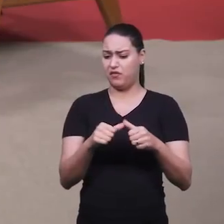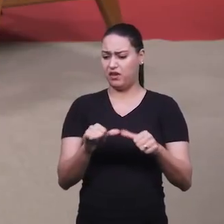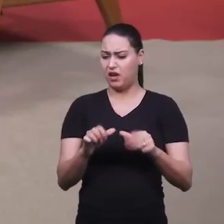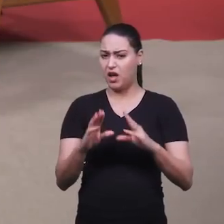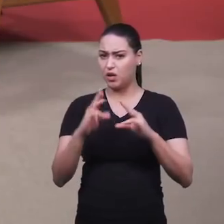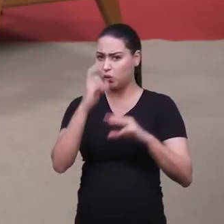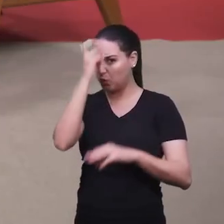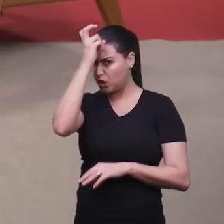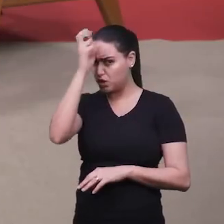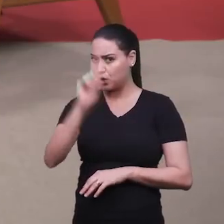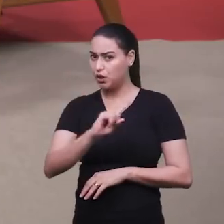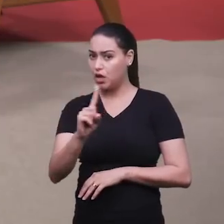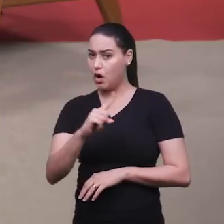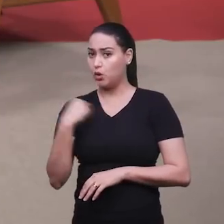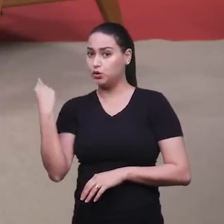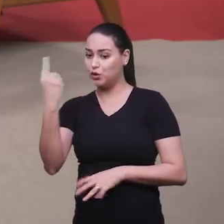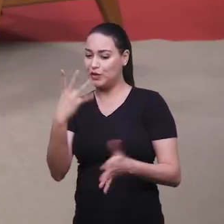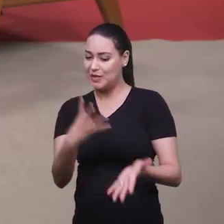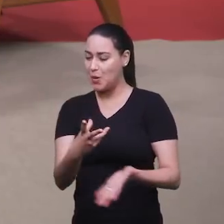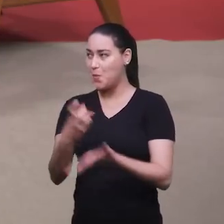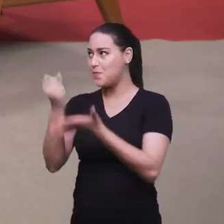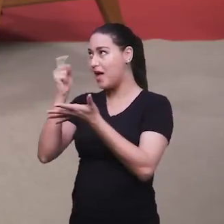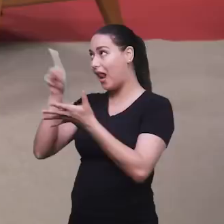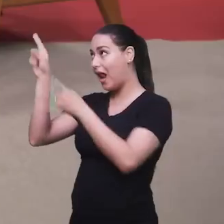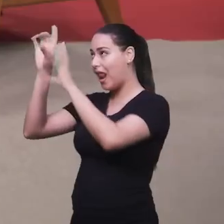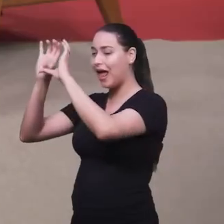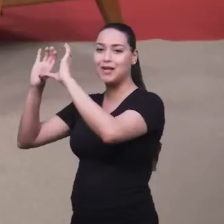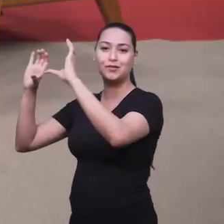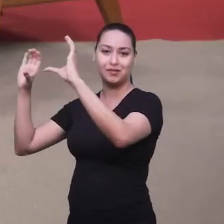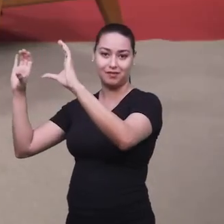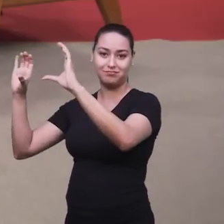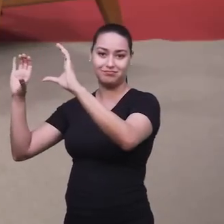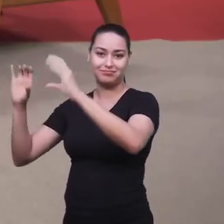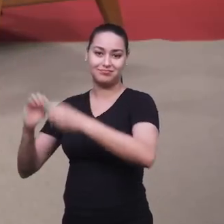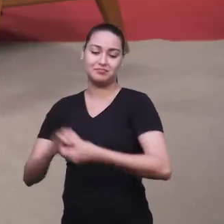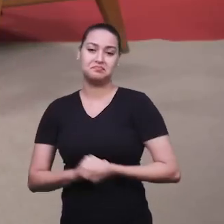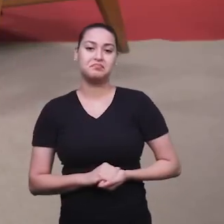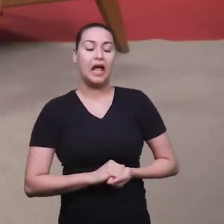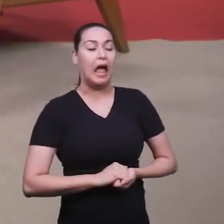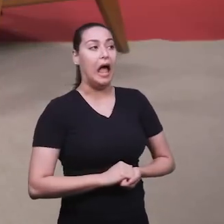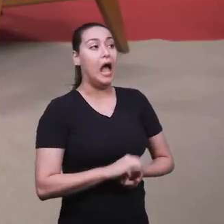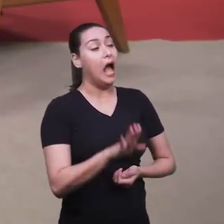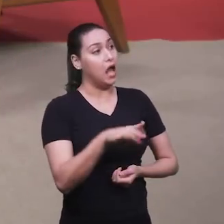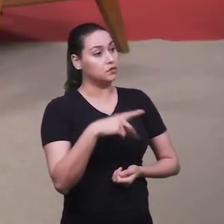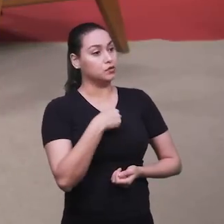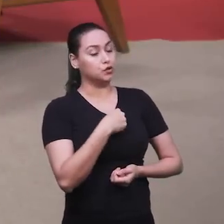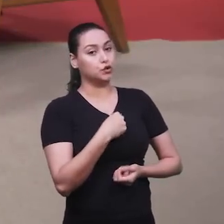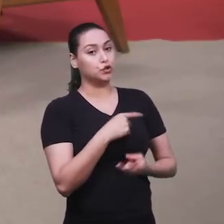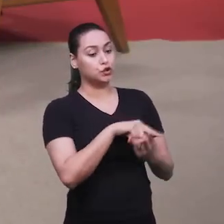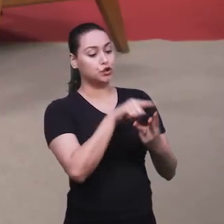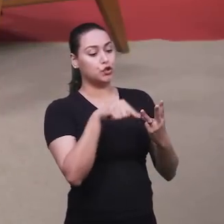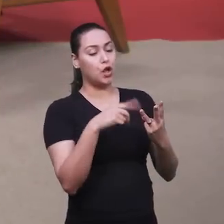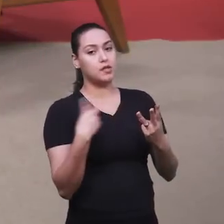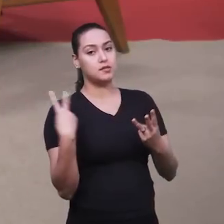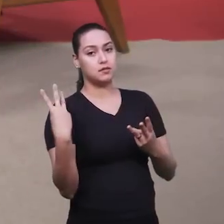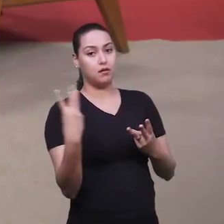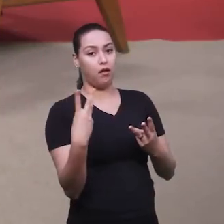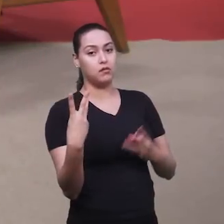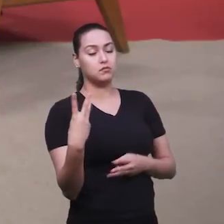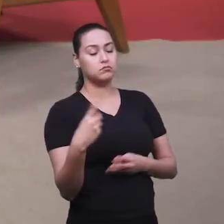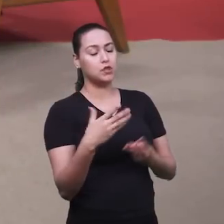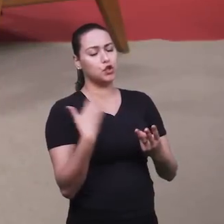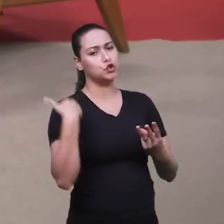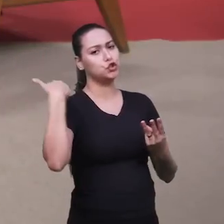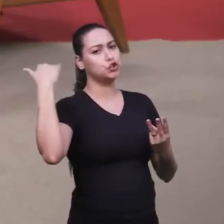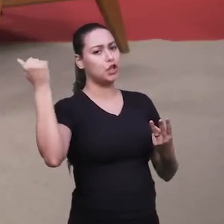Estaremos na eternidade. Glória a Eu Deus. só coloco o seguinte: nós três aqui fomos um